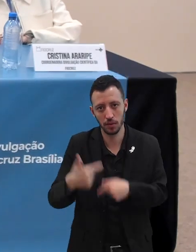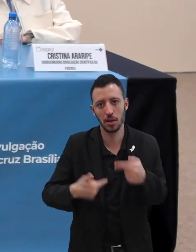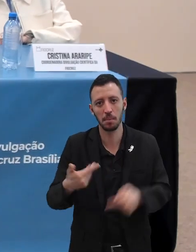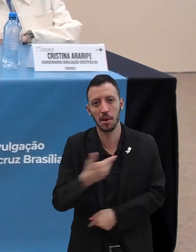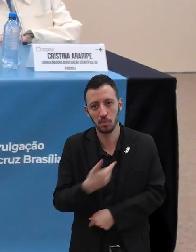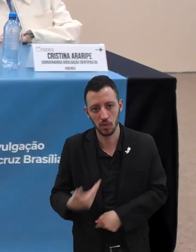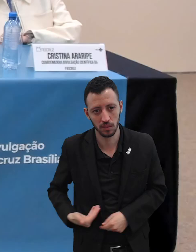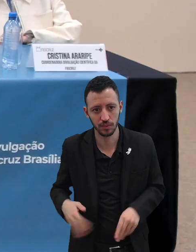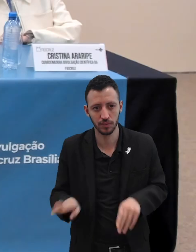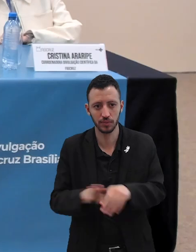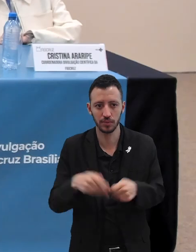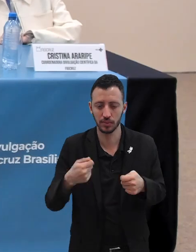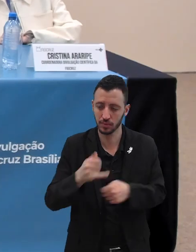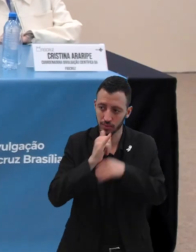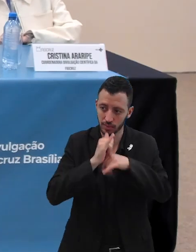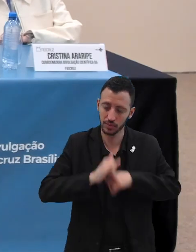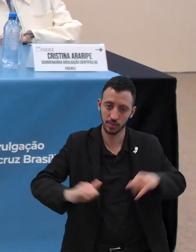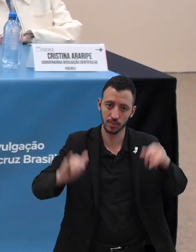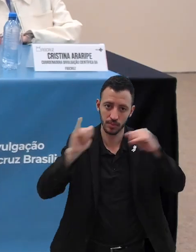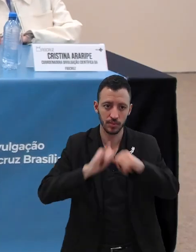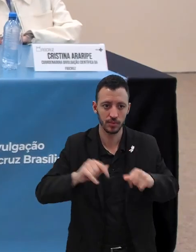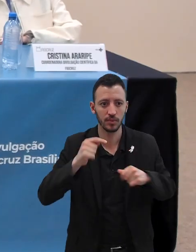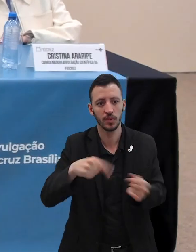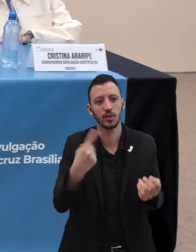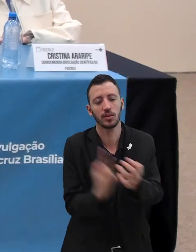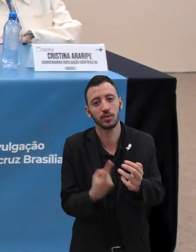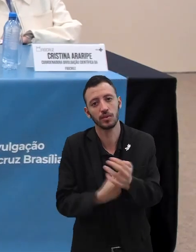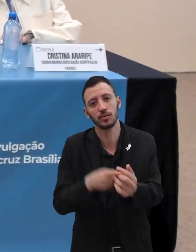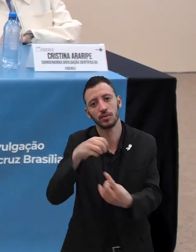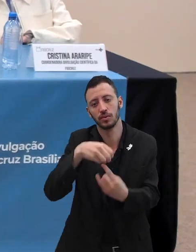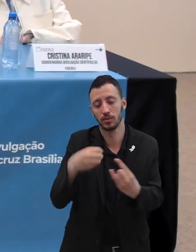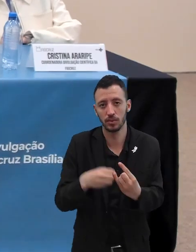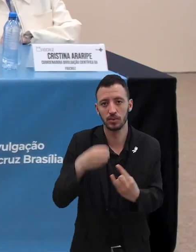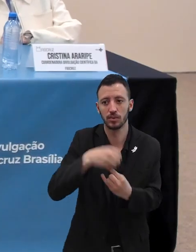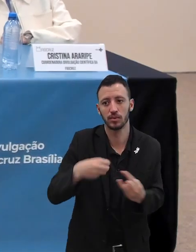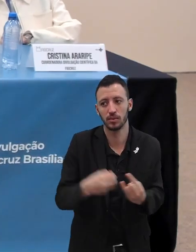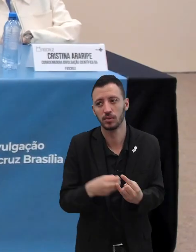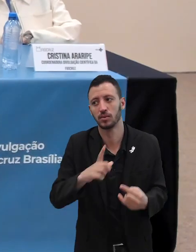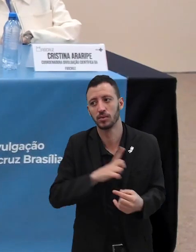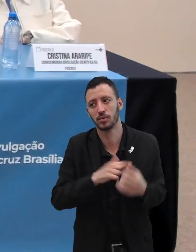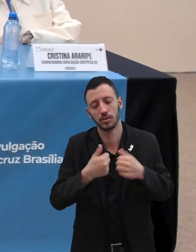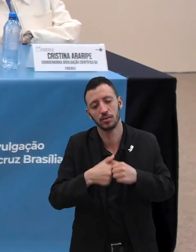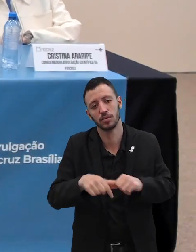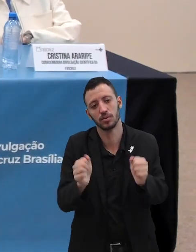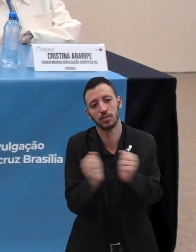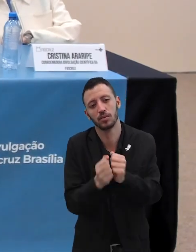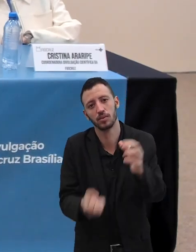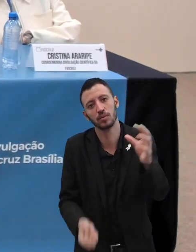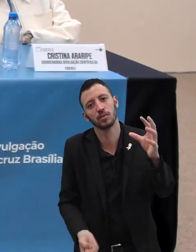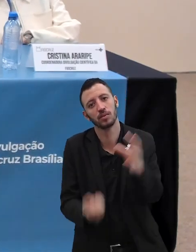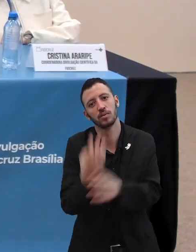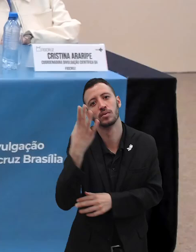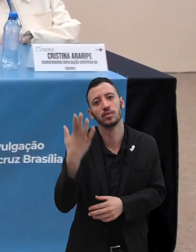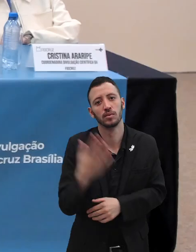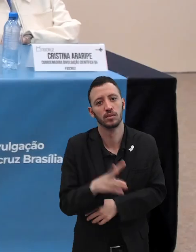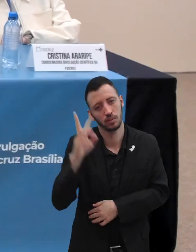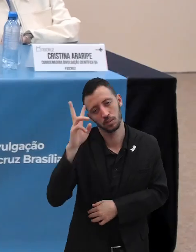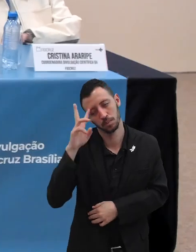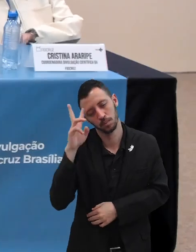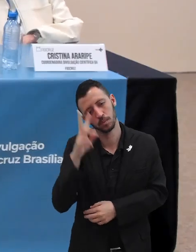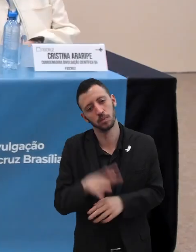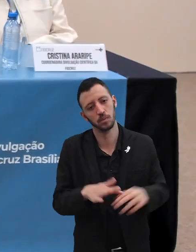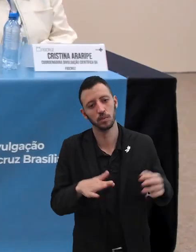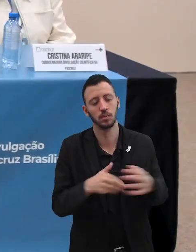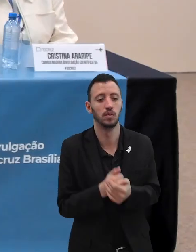né, considerando que é esse o recado, é esse o compromisso da Fiocruz, né, histórico, construído historicamente. Então,